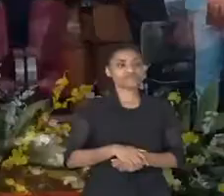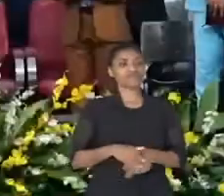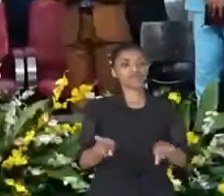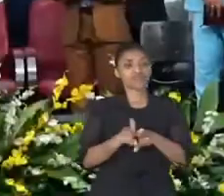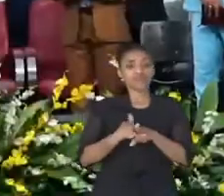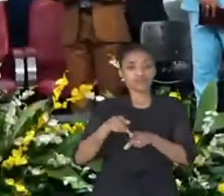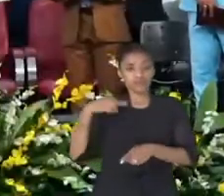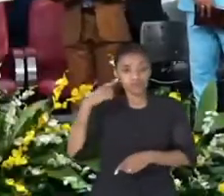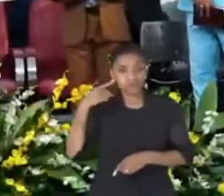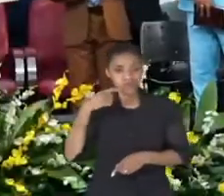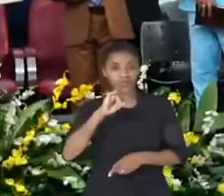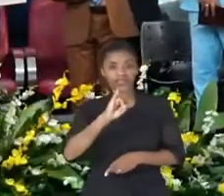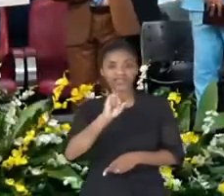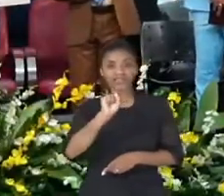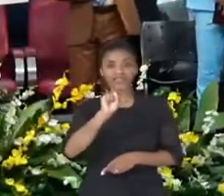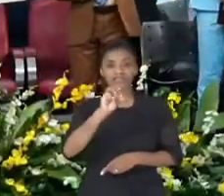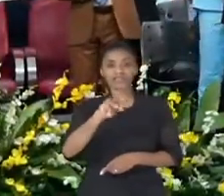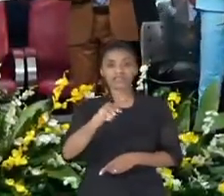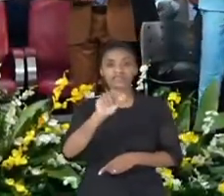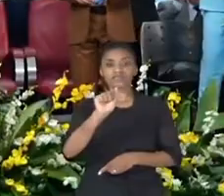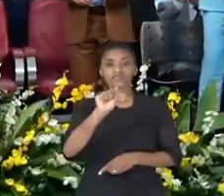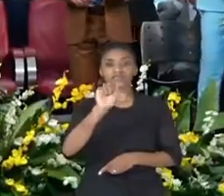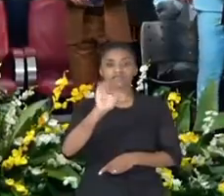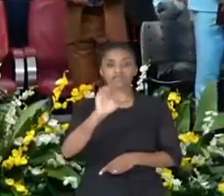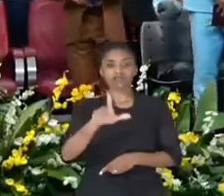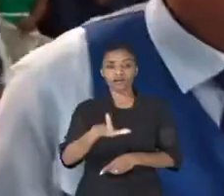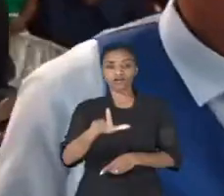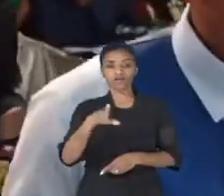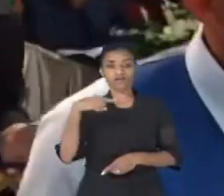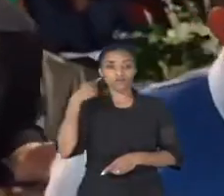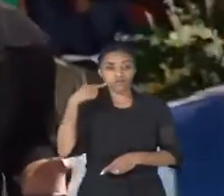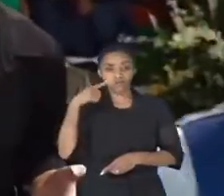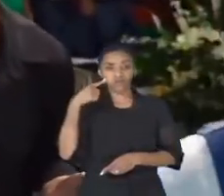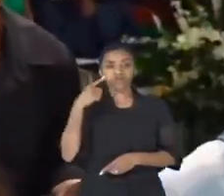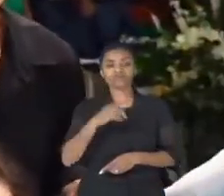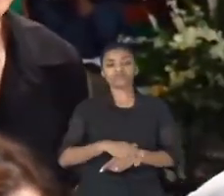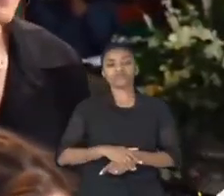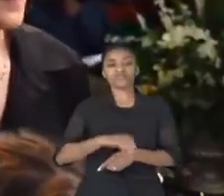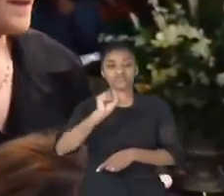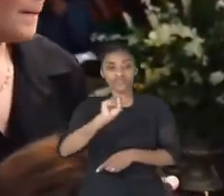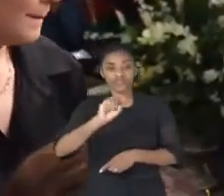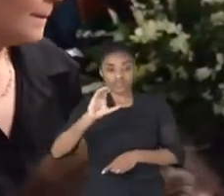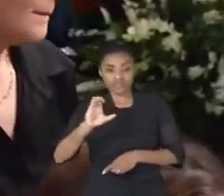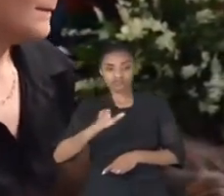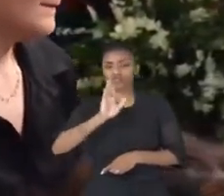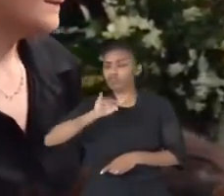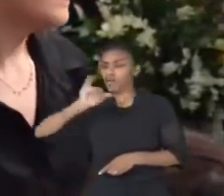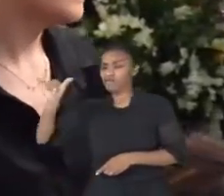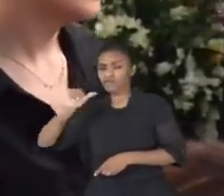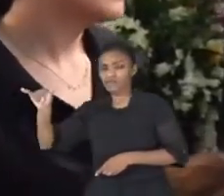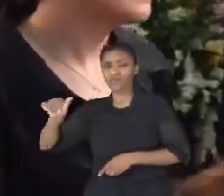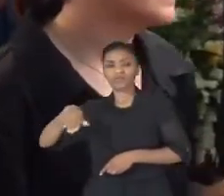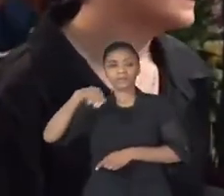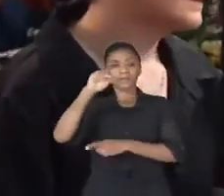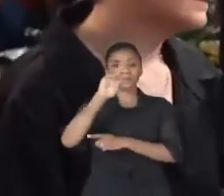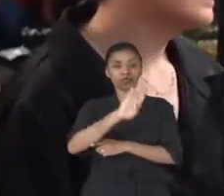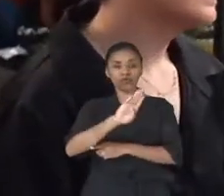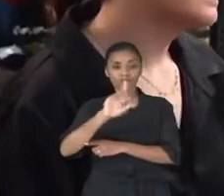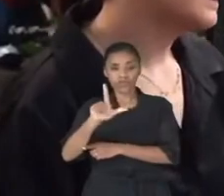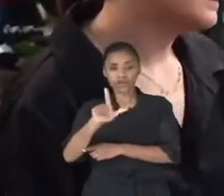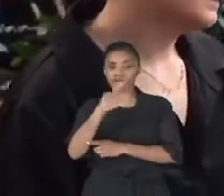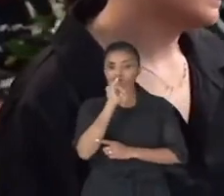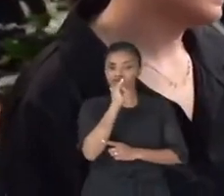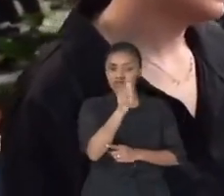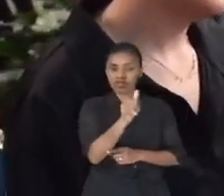Ismael, cadê o Ismael? Tá ali? Deputado Ismael é deputado do estado de Santa Catarina. Eu já disse em Blumenau semana passada e confirmo